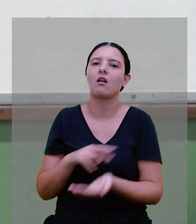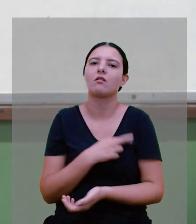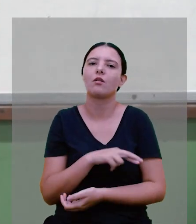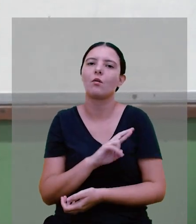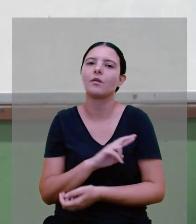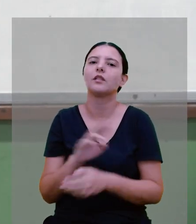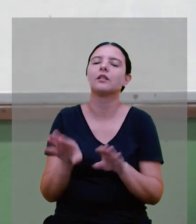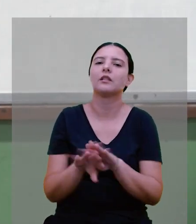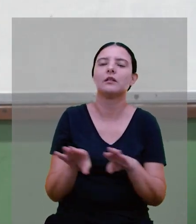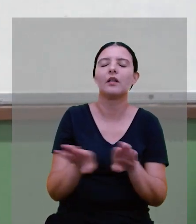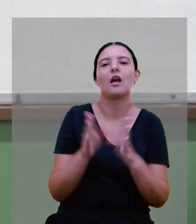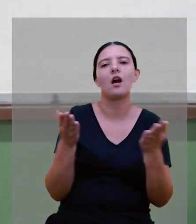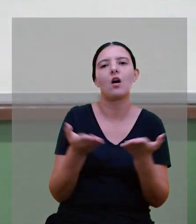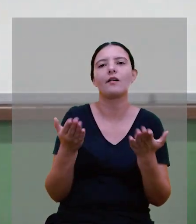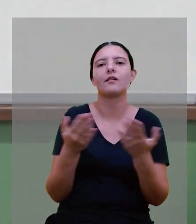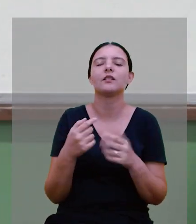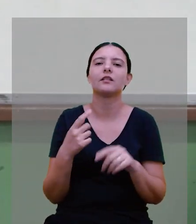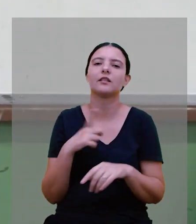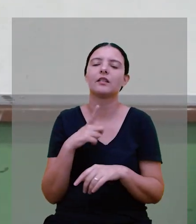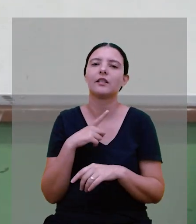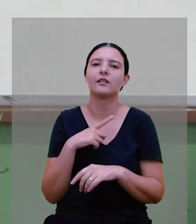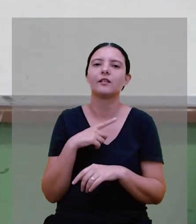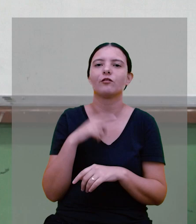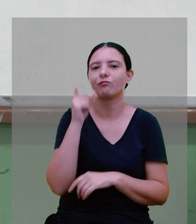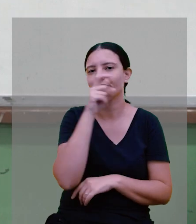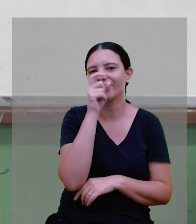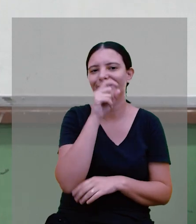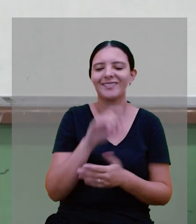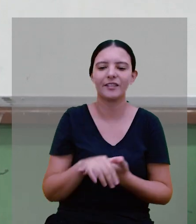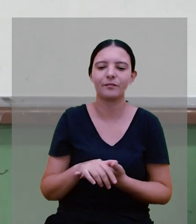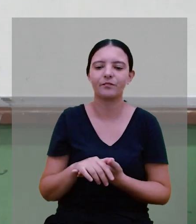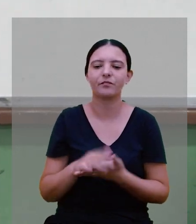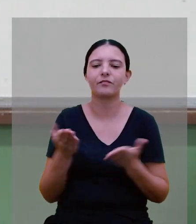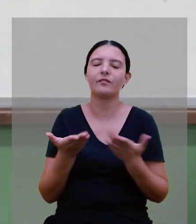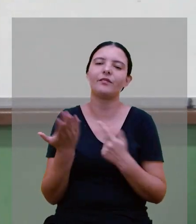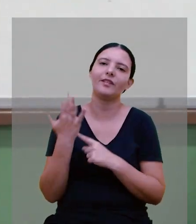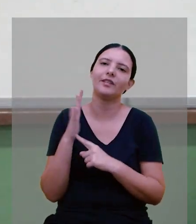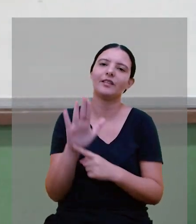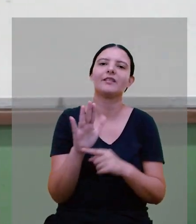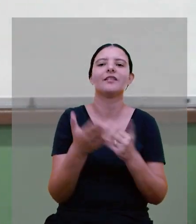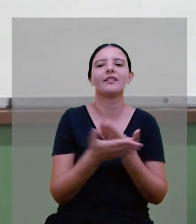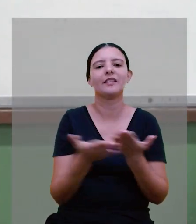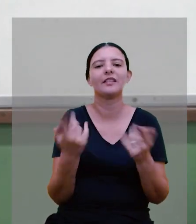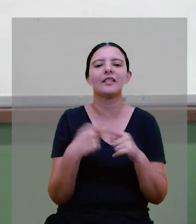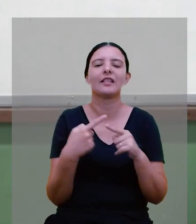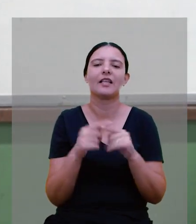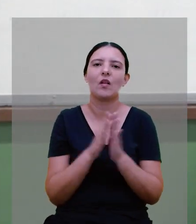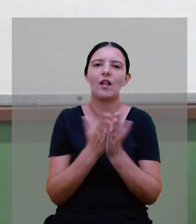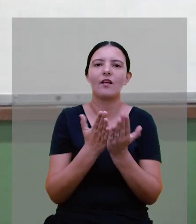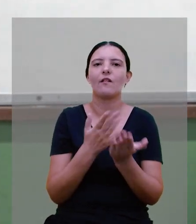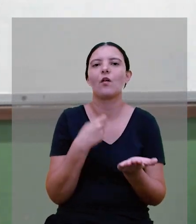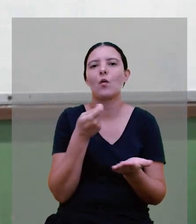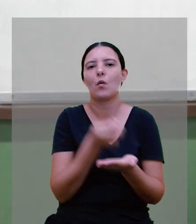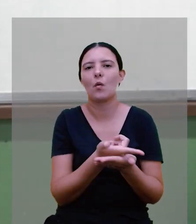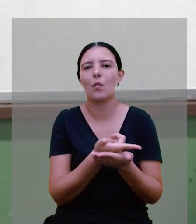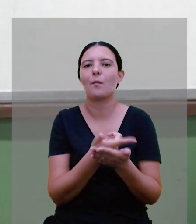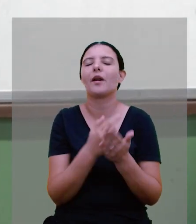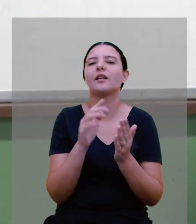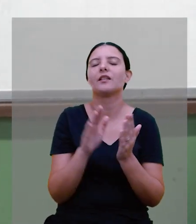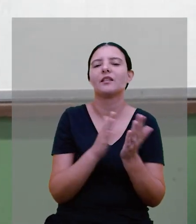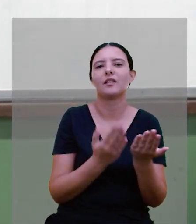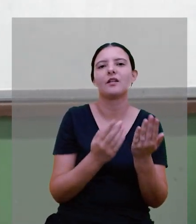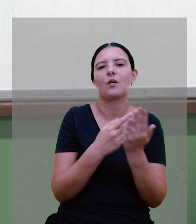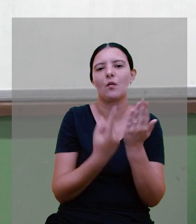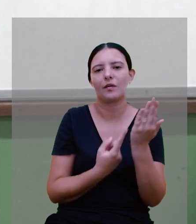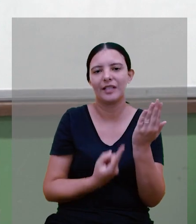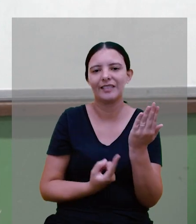de ficção, né? Aí eu trouxe esse aqui para vocês, né? Porque esse livro aqui eu acabei comprando, encadernando e